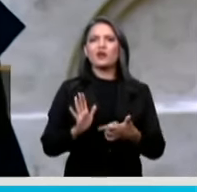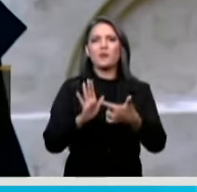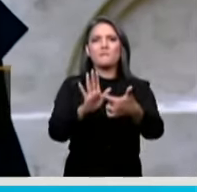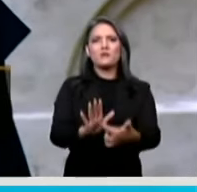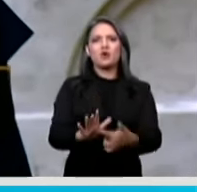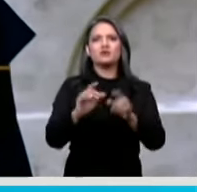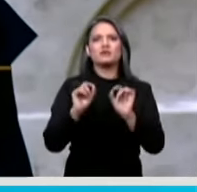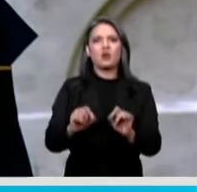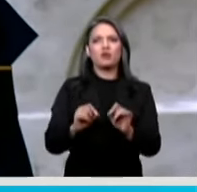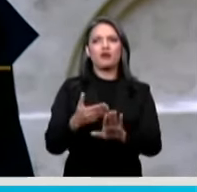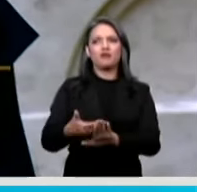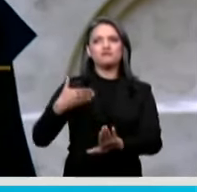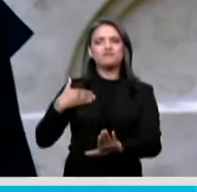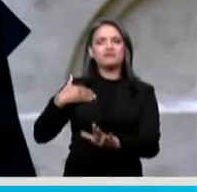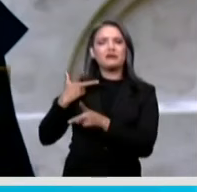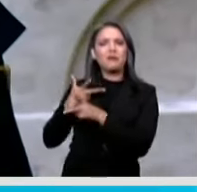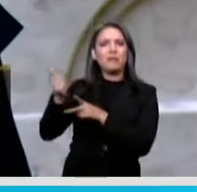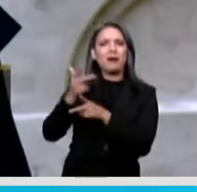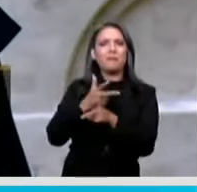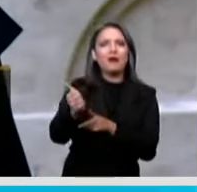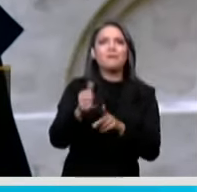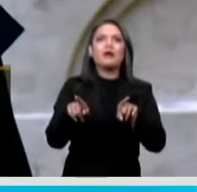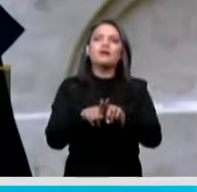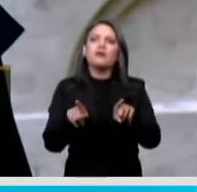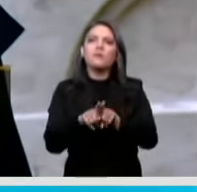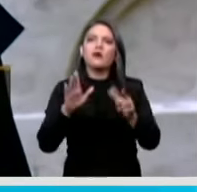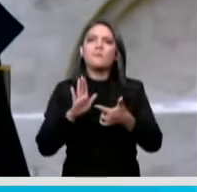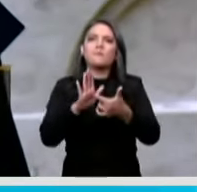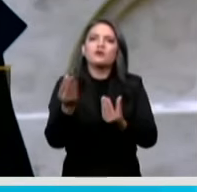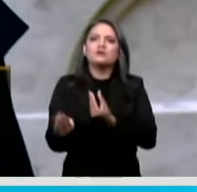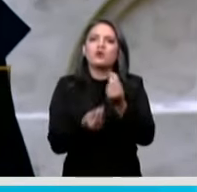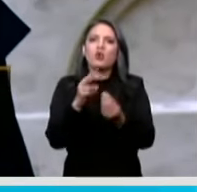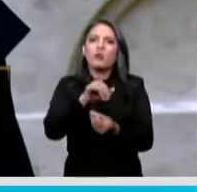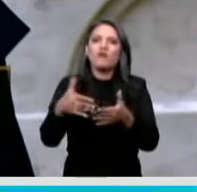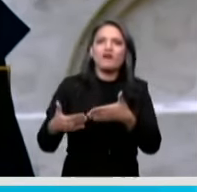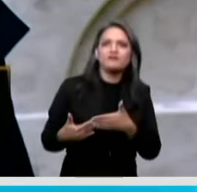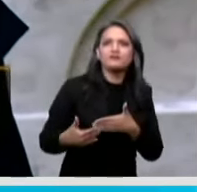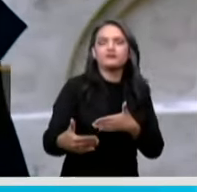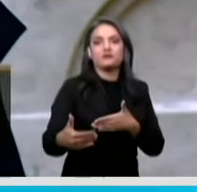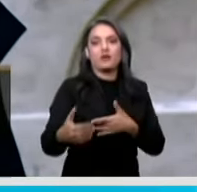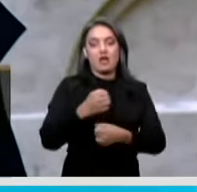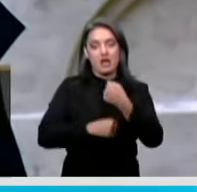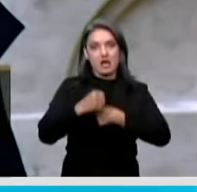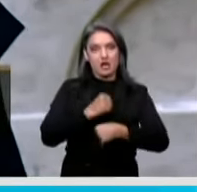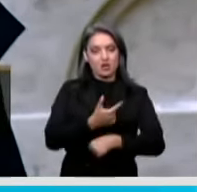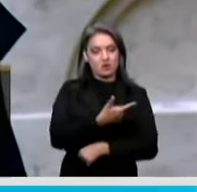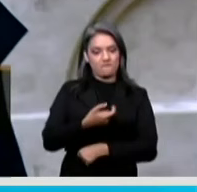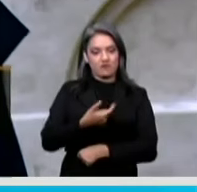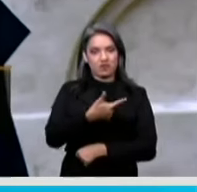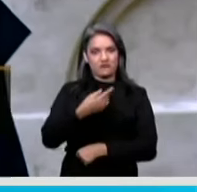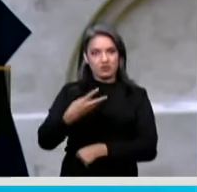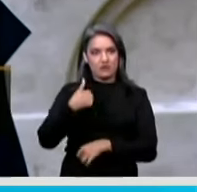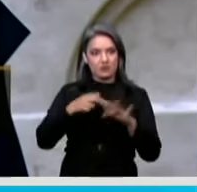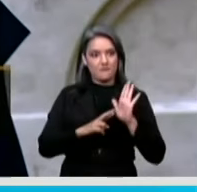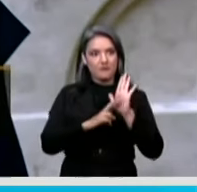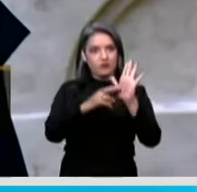conduzida pelo presidente do STF Ministro Luiz Roberto Barroso que foi quem abriu com o discurso o evento a solenidade e enquanto fala